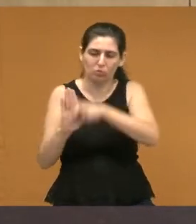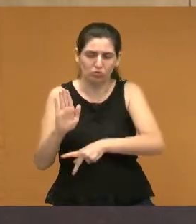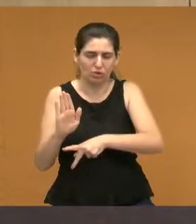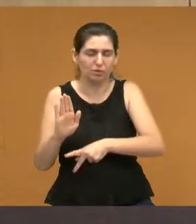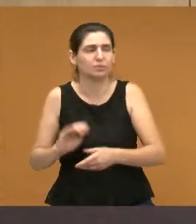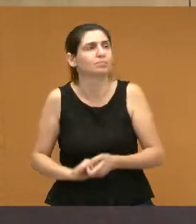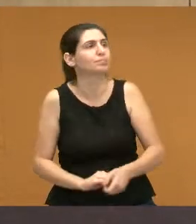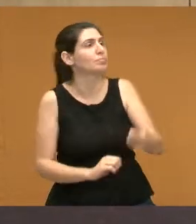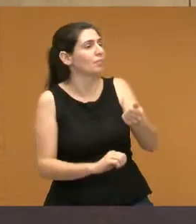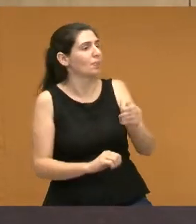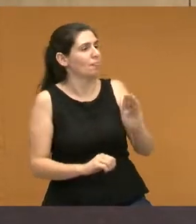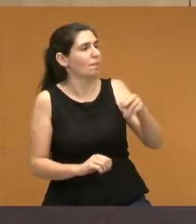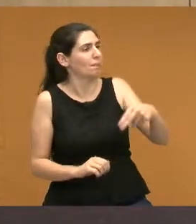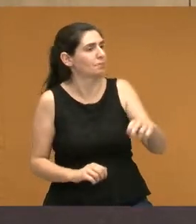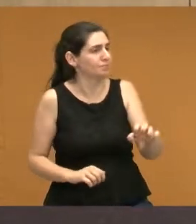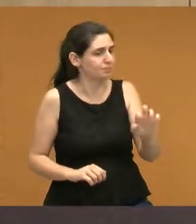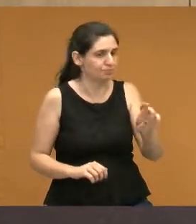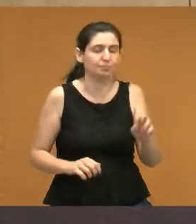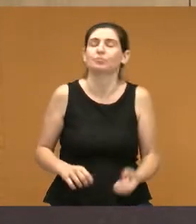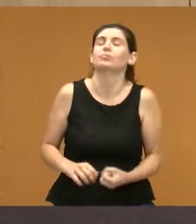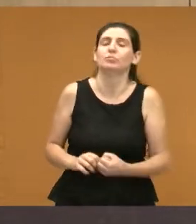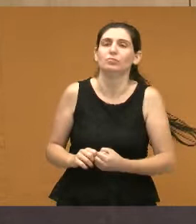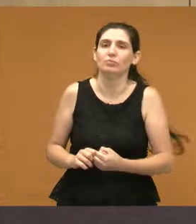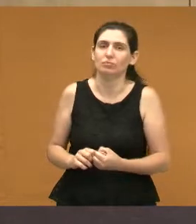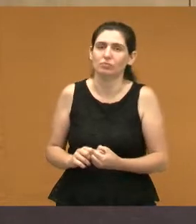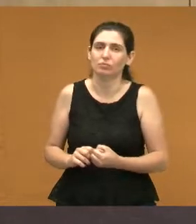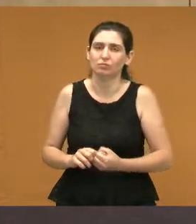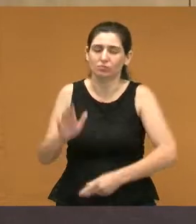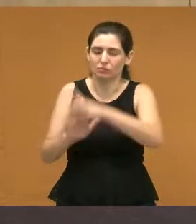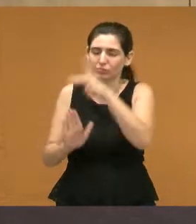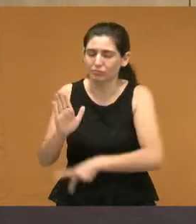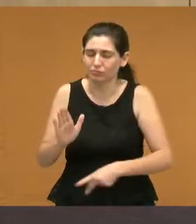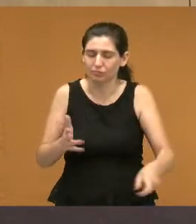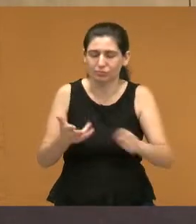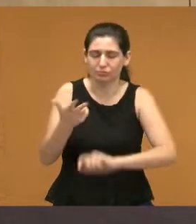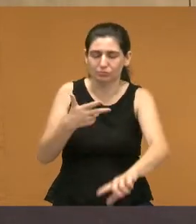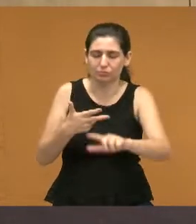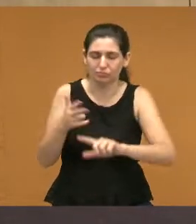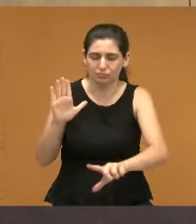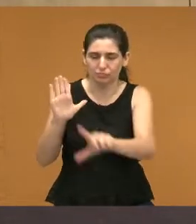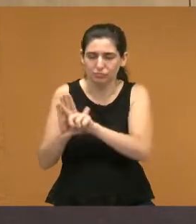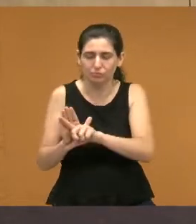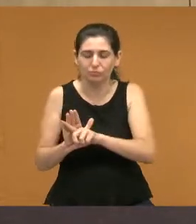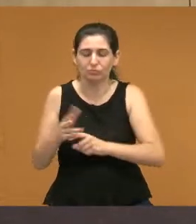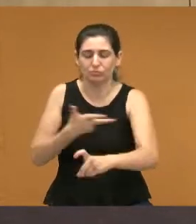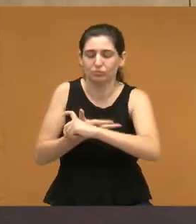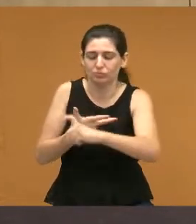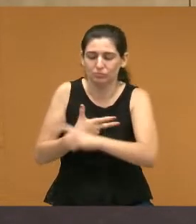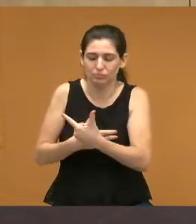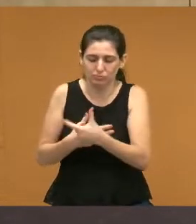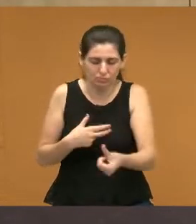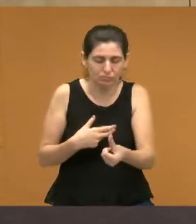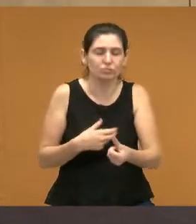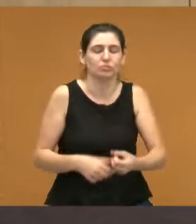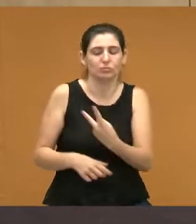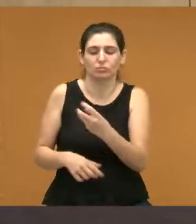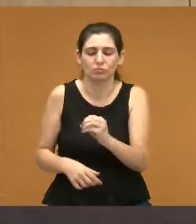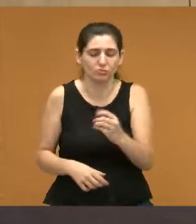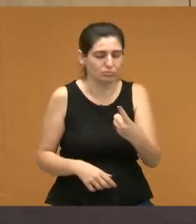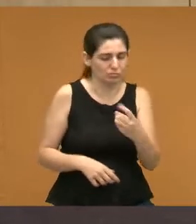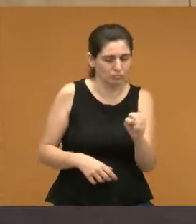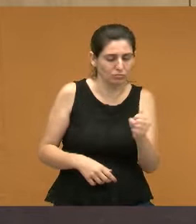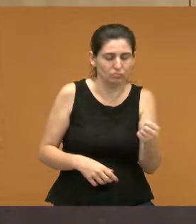vereador Abner. Discussão única do projeto de lei do Executivo número 26/2018, altera